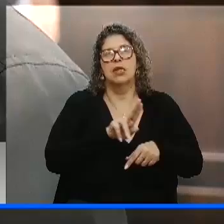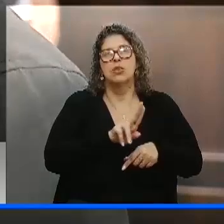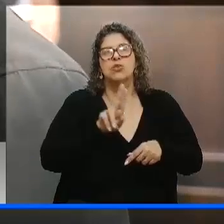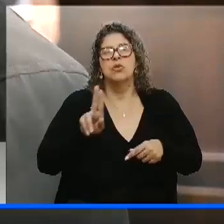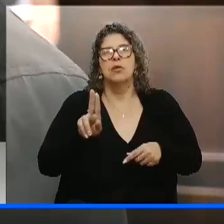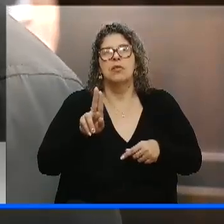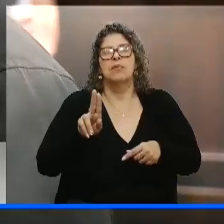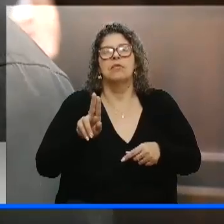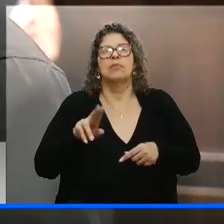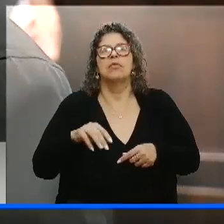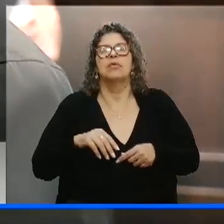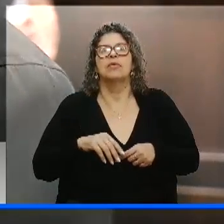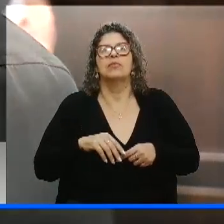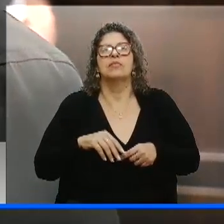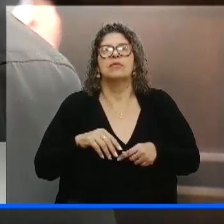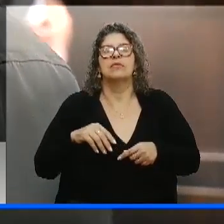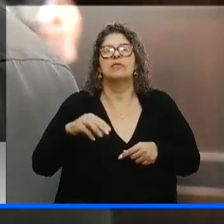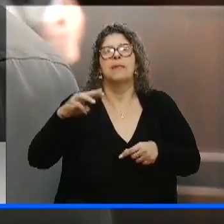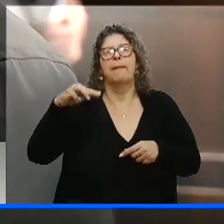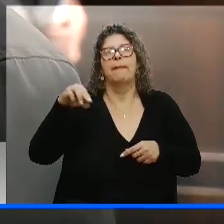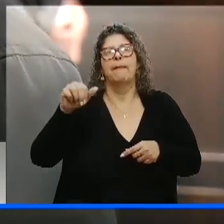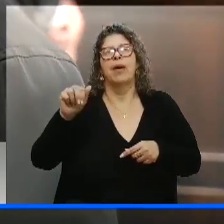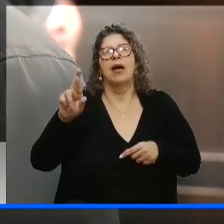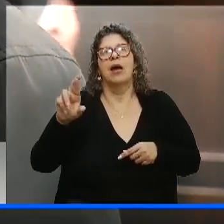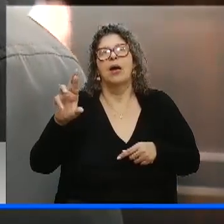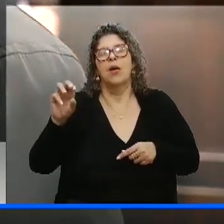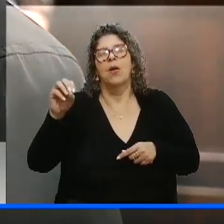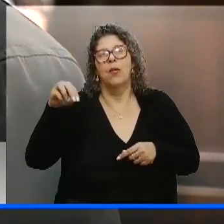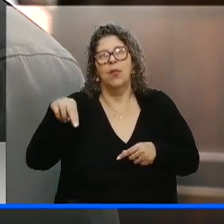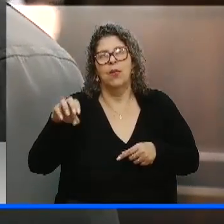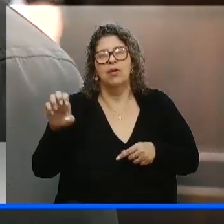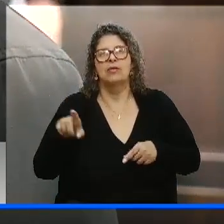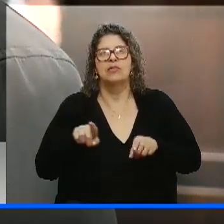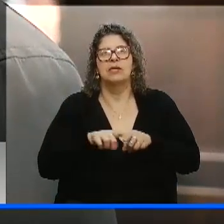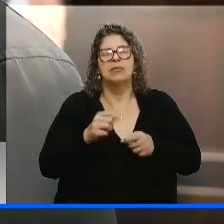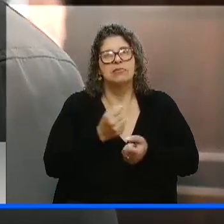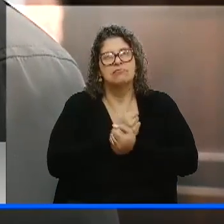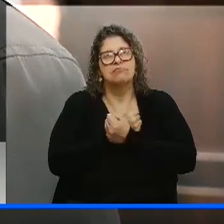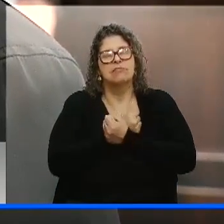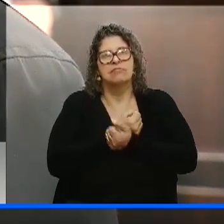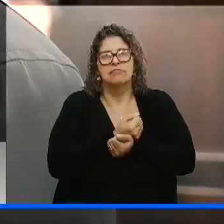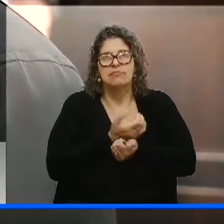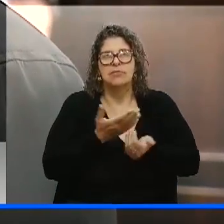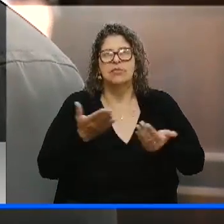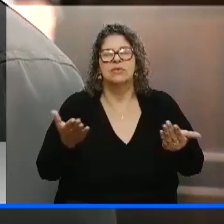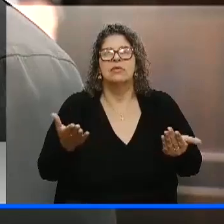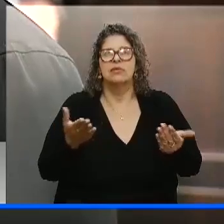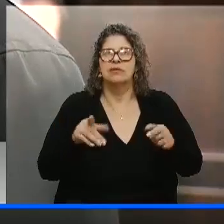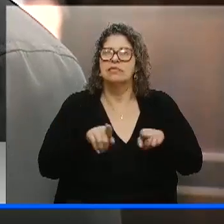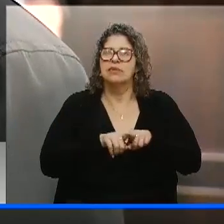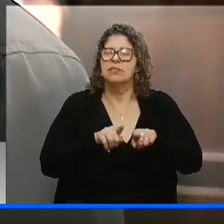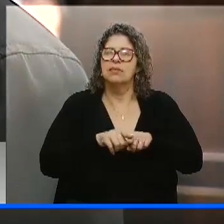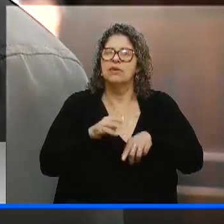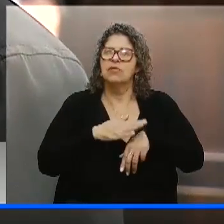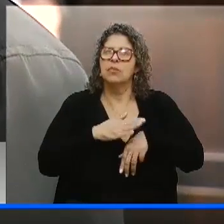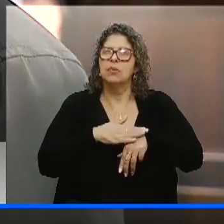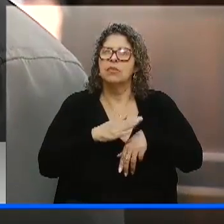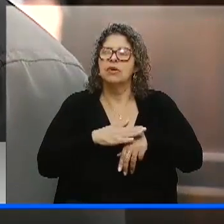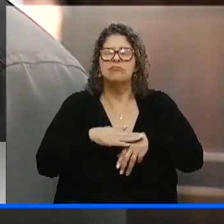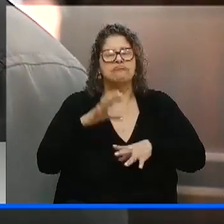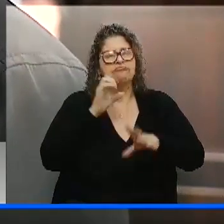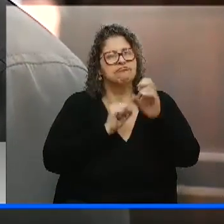não está aqui mas pediu para transmitir um abraço a todos e da nossa bancada e dizer que foi um dos momentos de grande